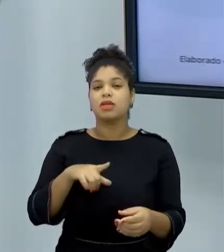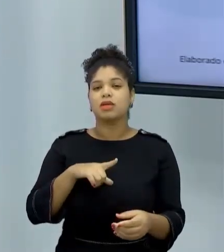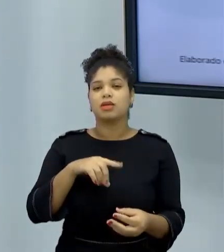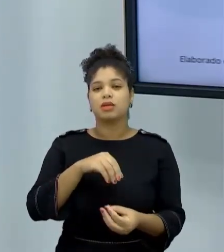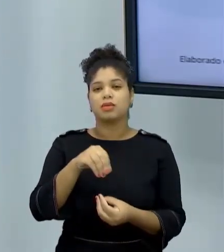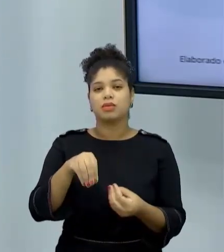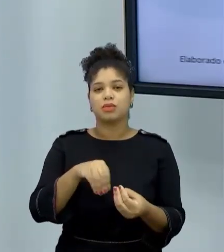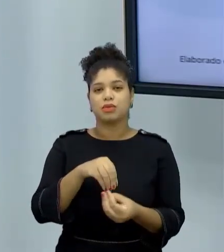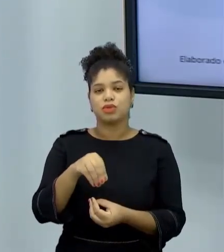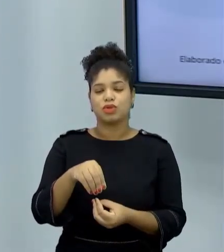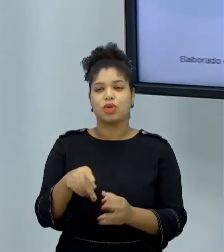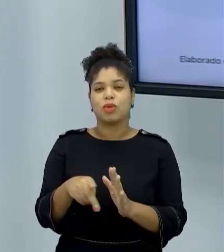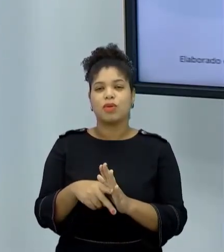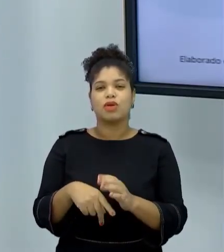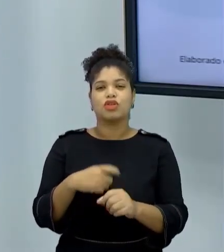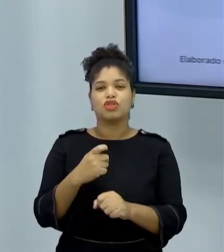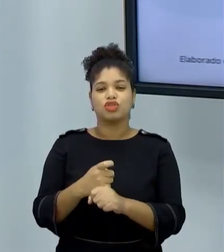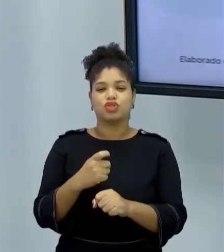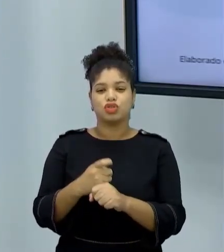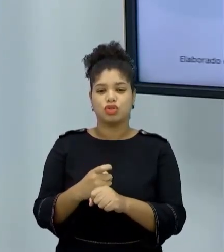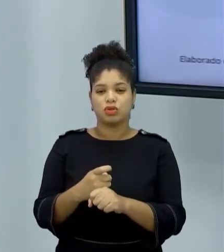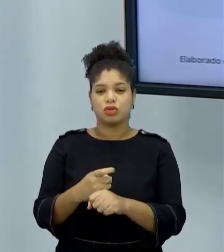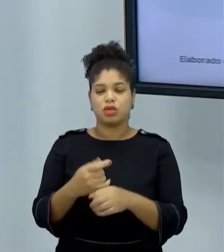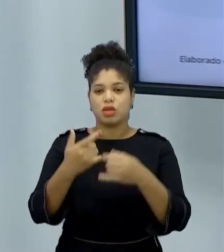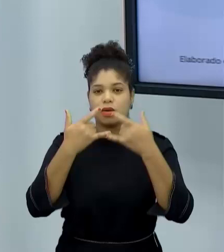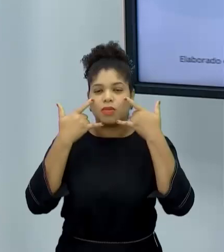sólidos. Logo, quando eu uso a máscara,